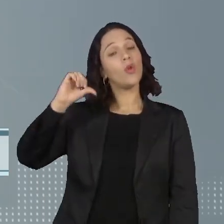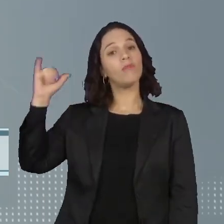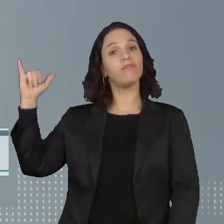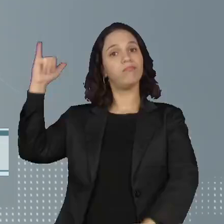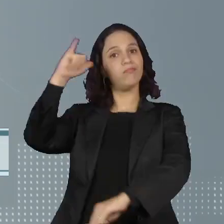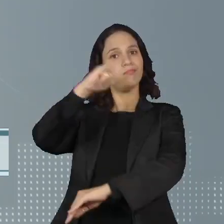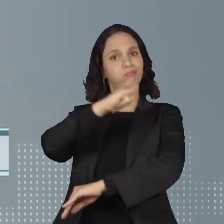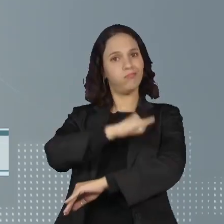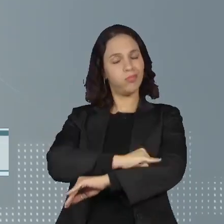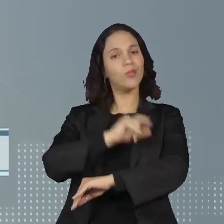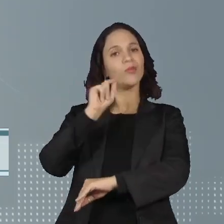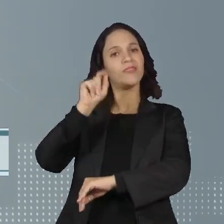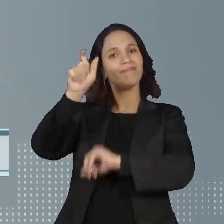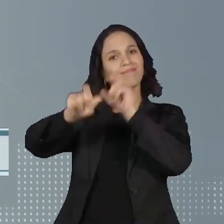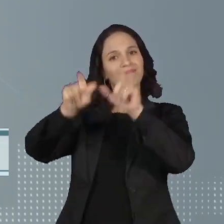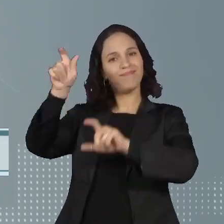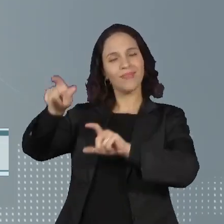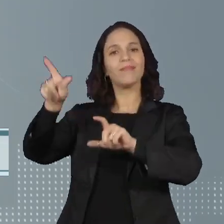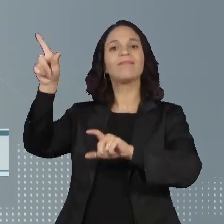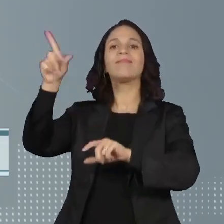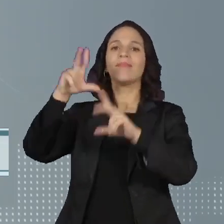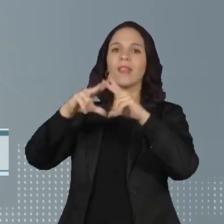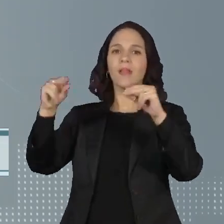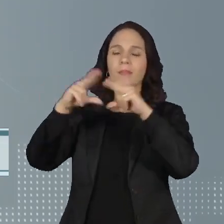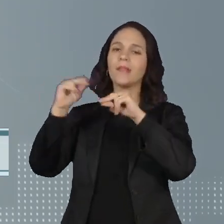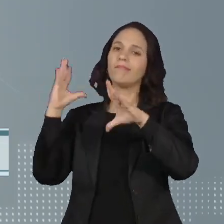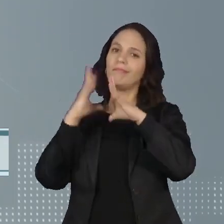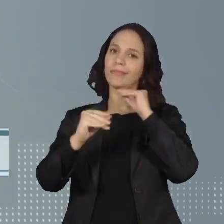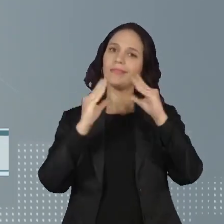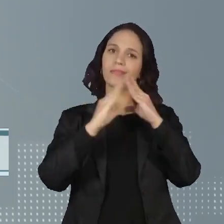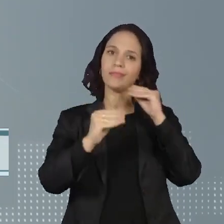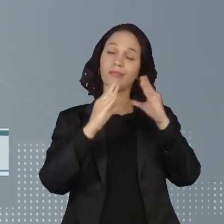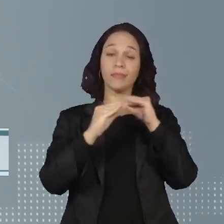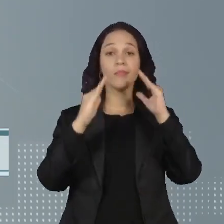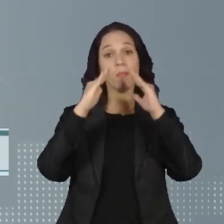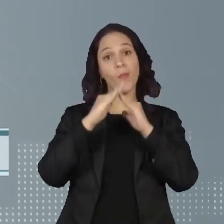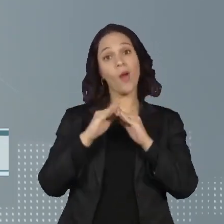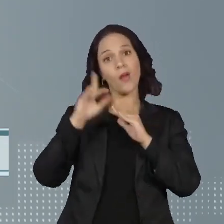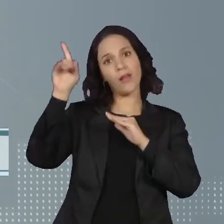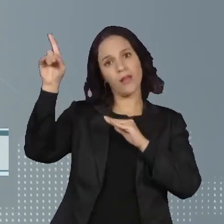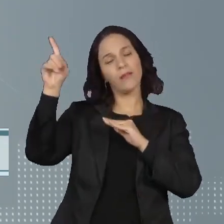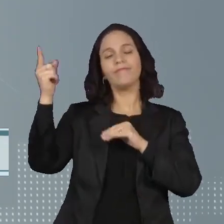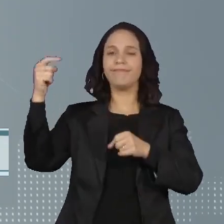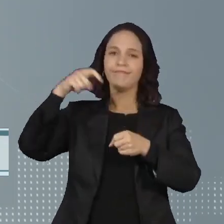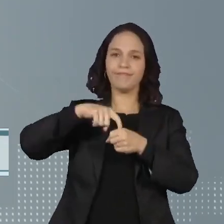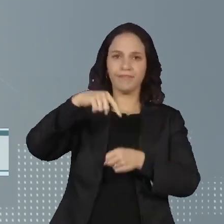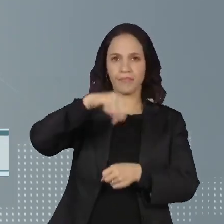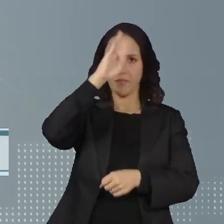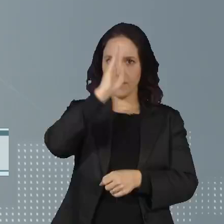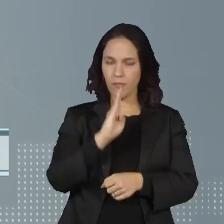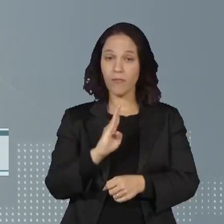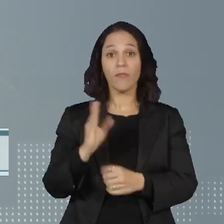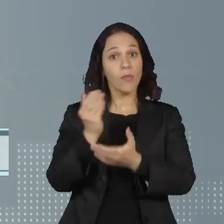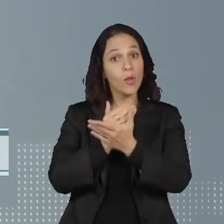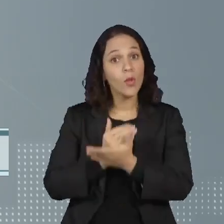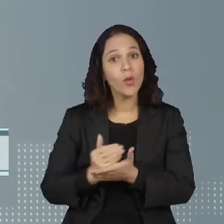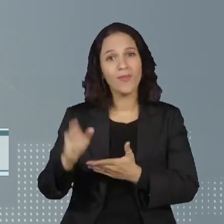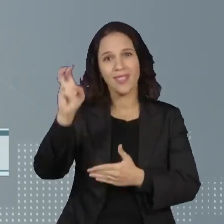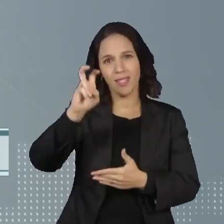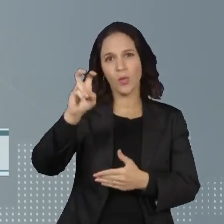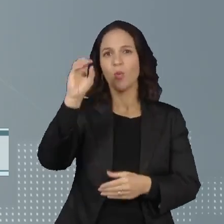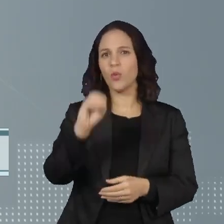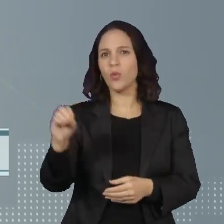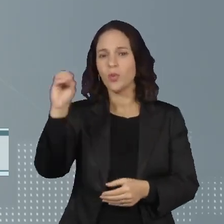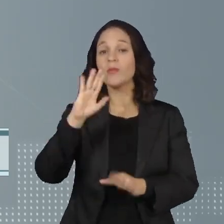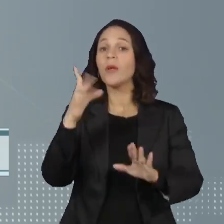Operação Raízes do Cedro, que está repatriando os brasileiros residentes no Líbano. Desde o início da operação, em 5 de outubro, mais de